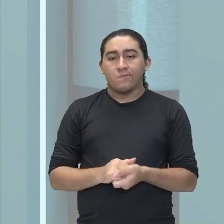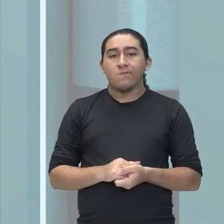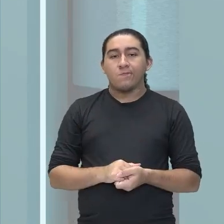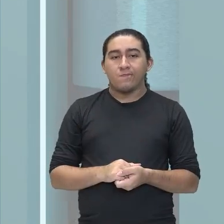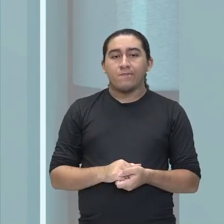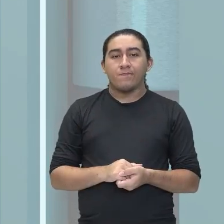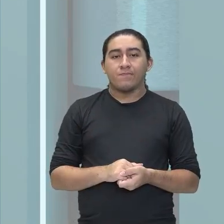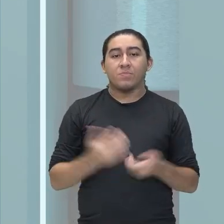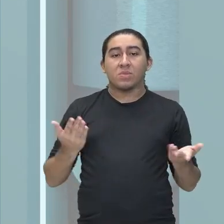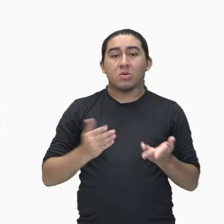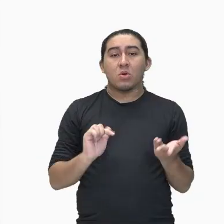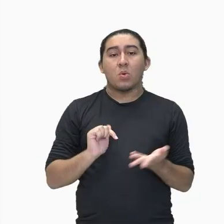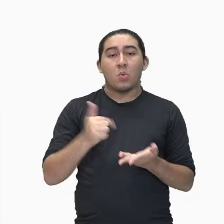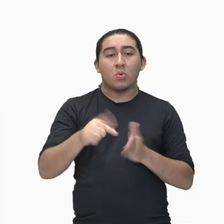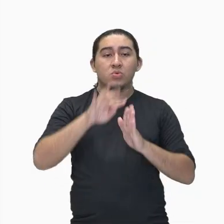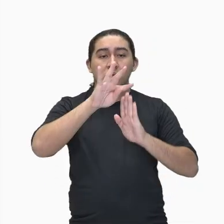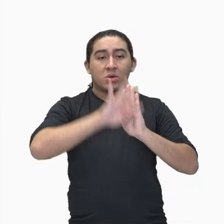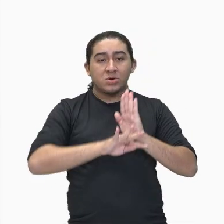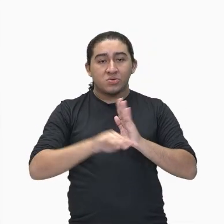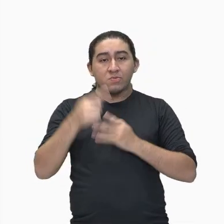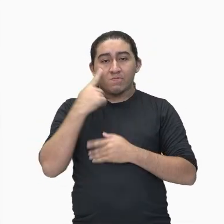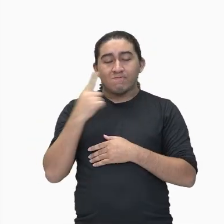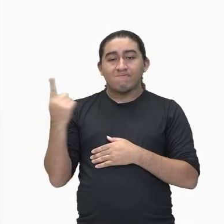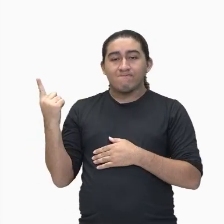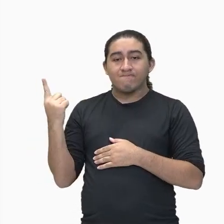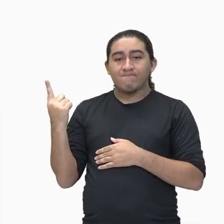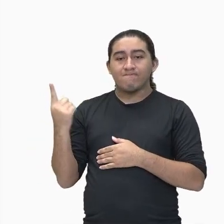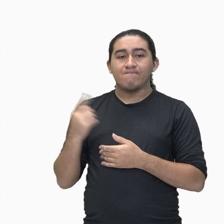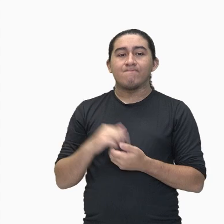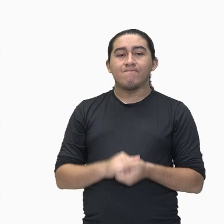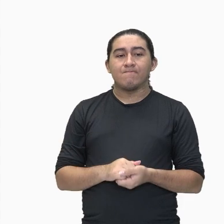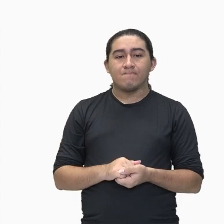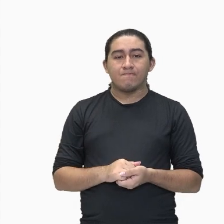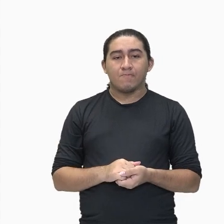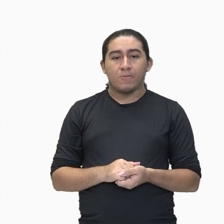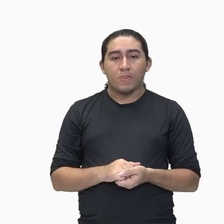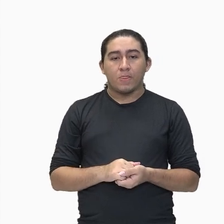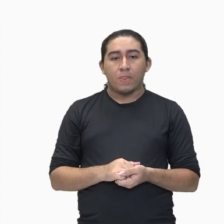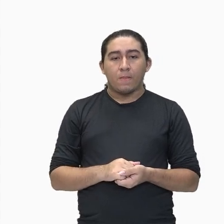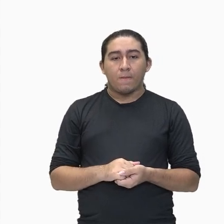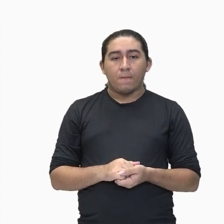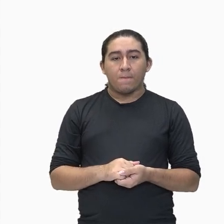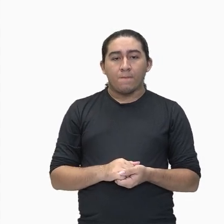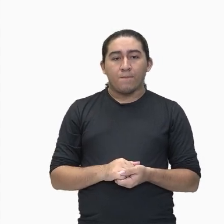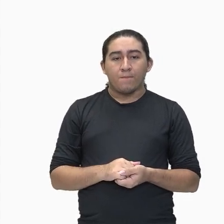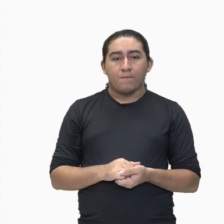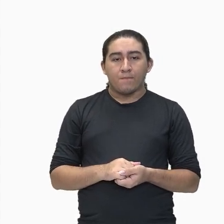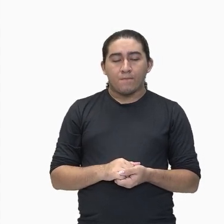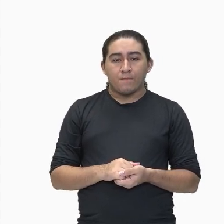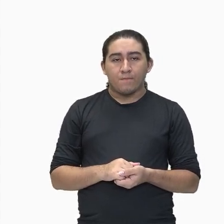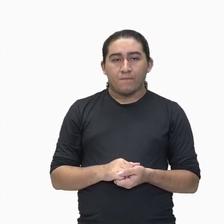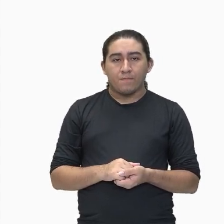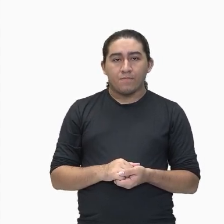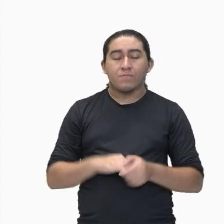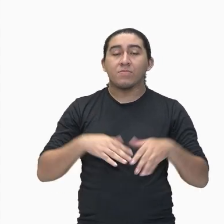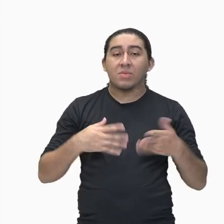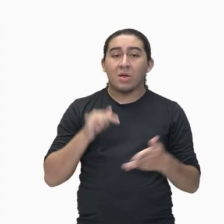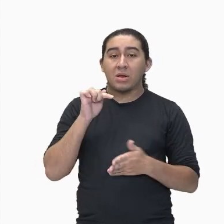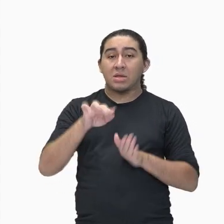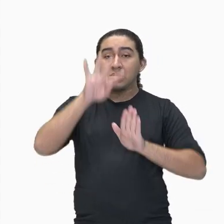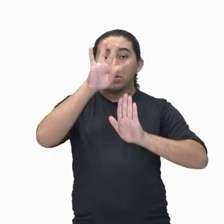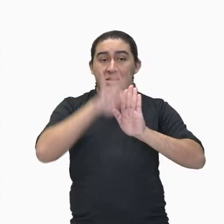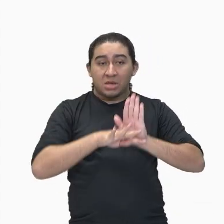agora para outro texto. E dentro do texto é que a gente especifica bem, né? Dá